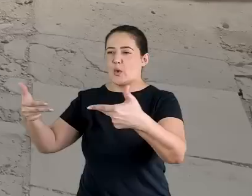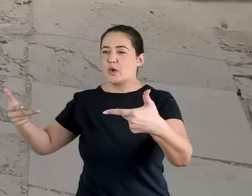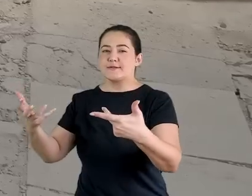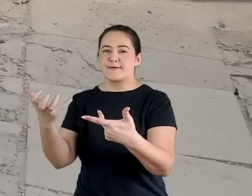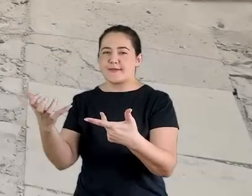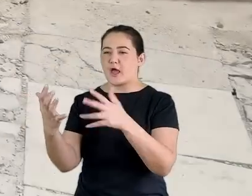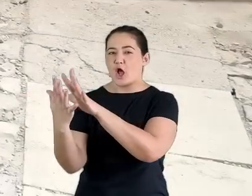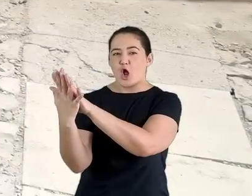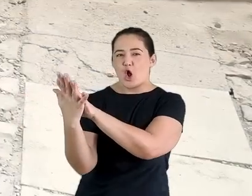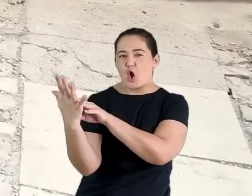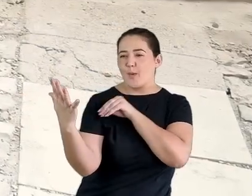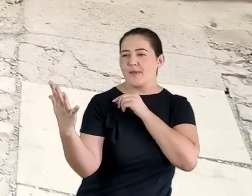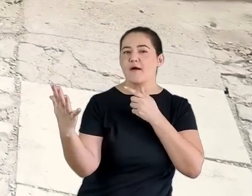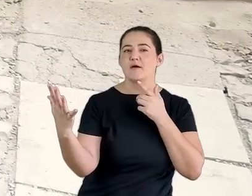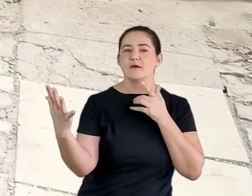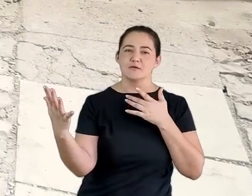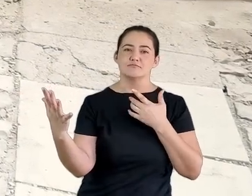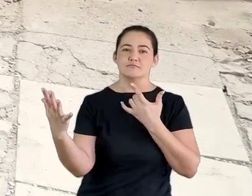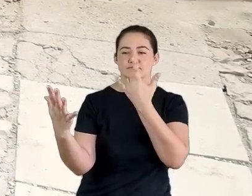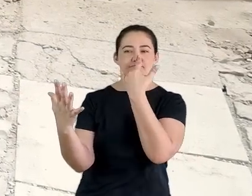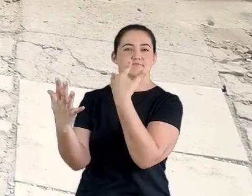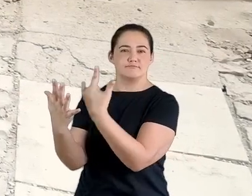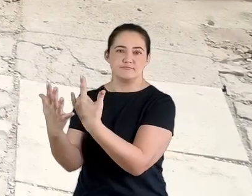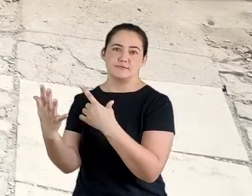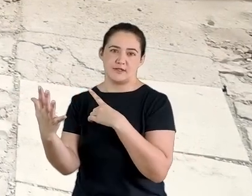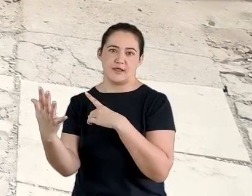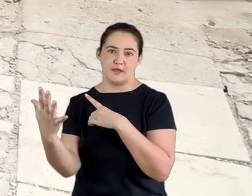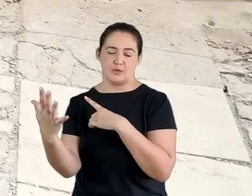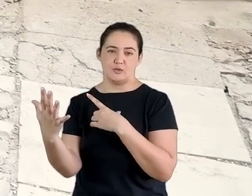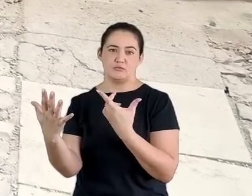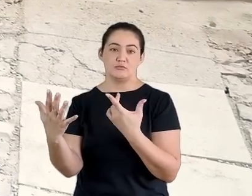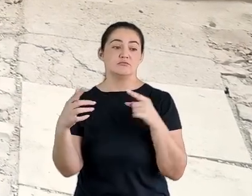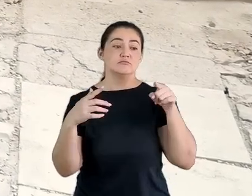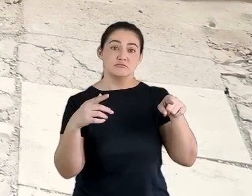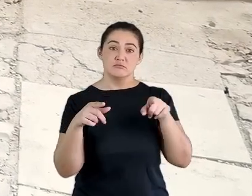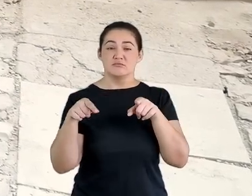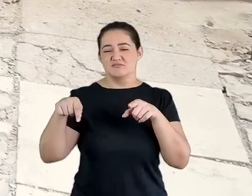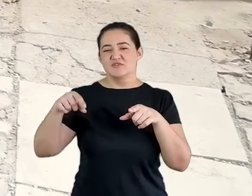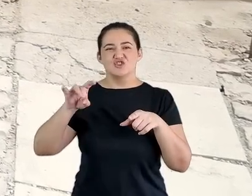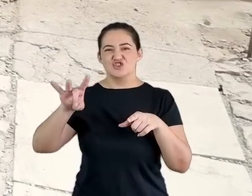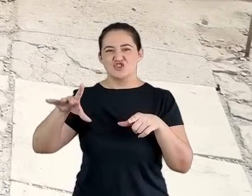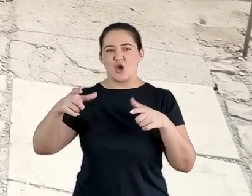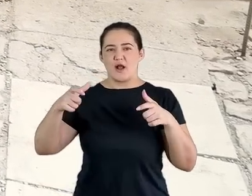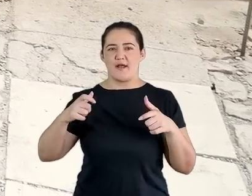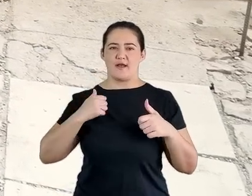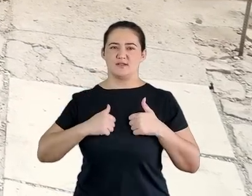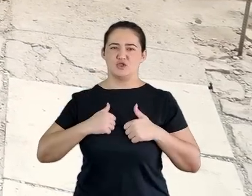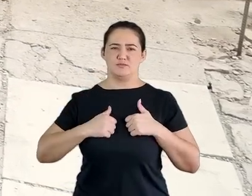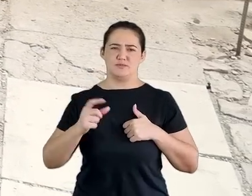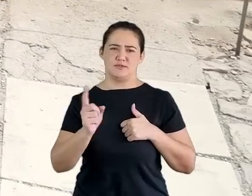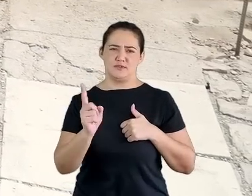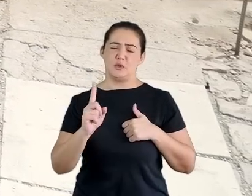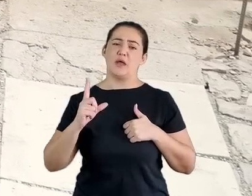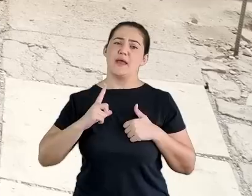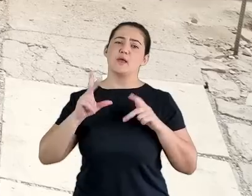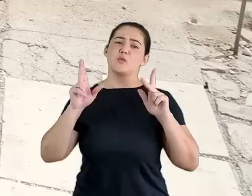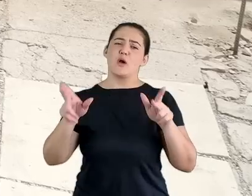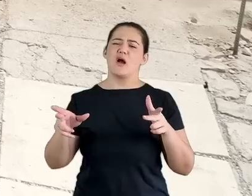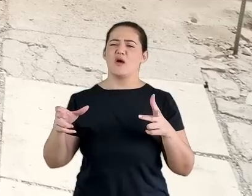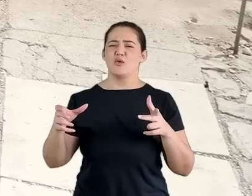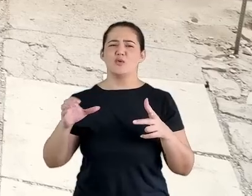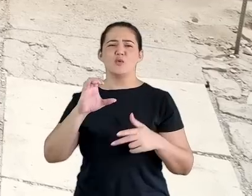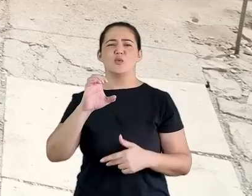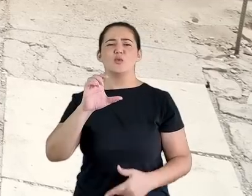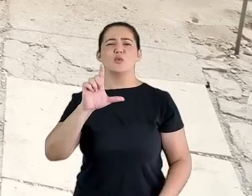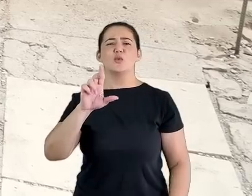exemplo maravilhoso porque o que você vê aqui não é apenas uma casa de banho. É um clube de campo daquela época em que todos os civis